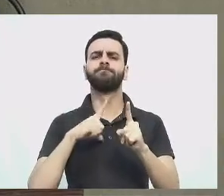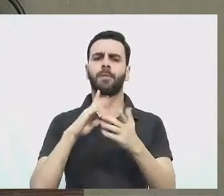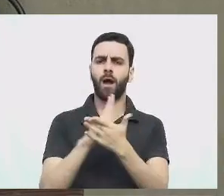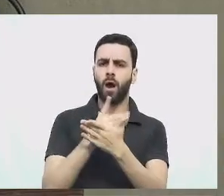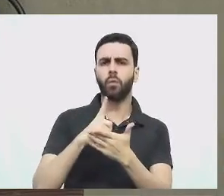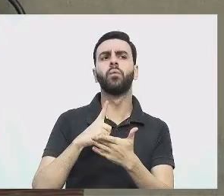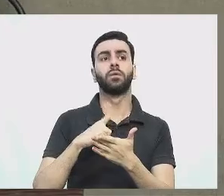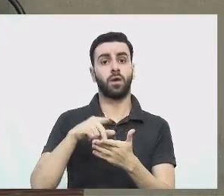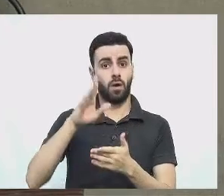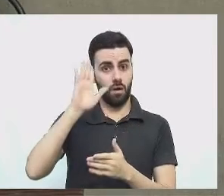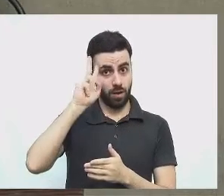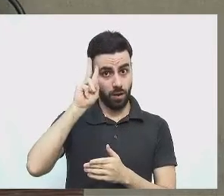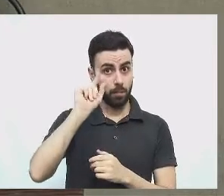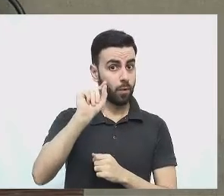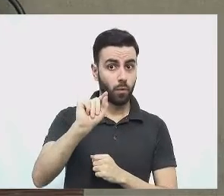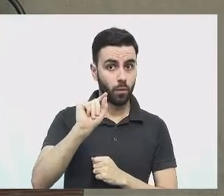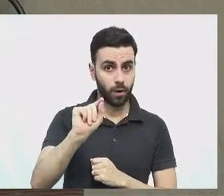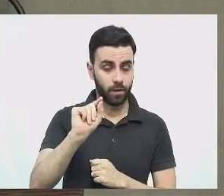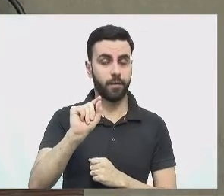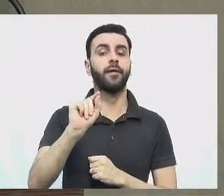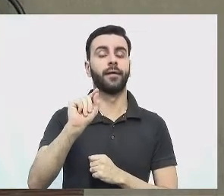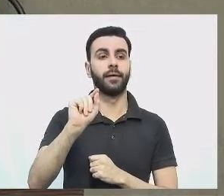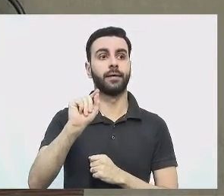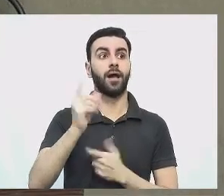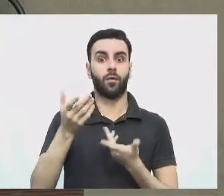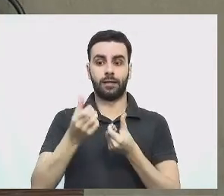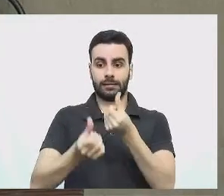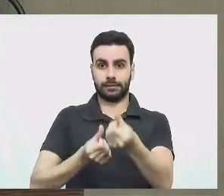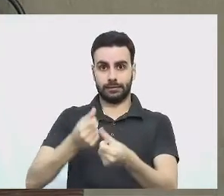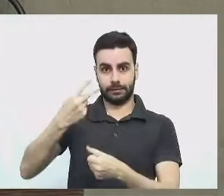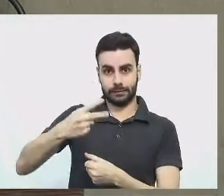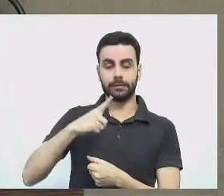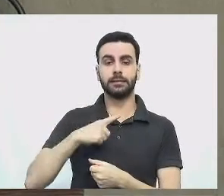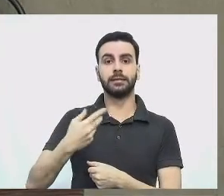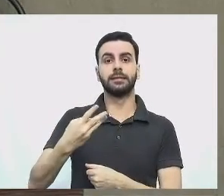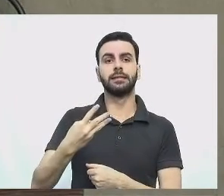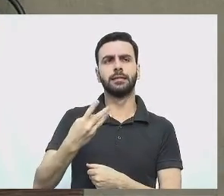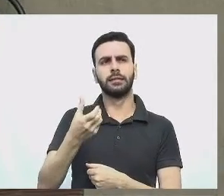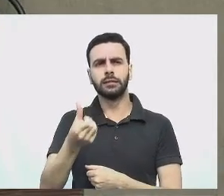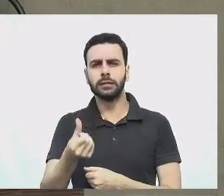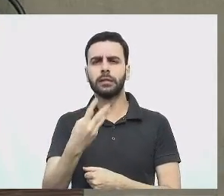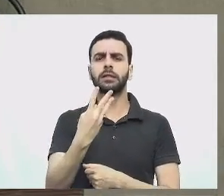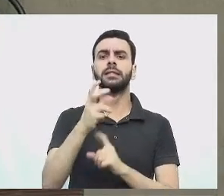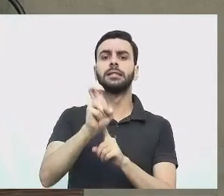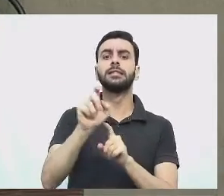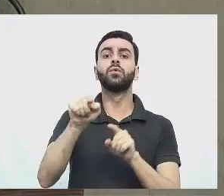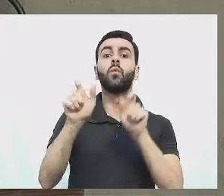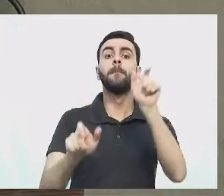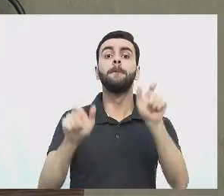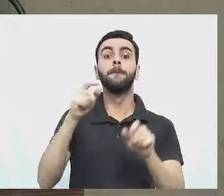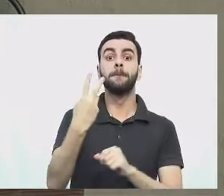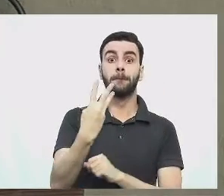remotas, vocês terem uma ideia, agora no segundo semestre nós tivemos 35 mil